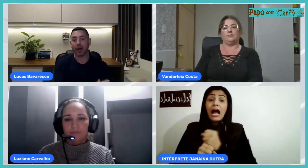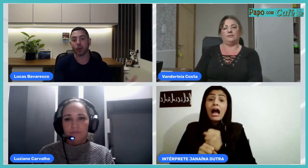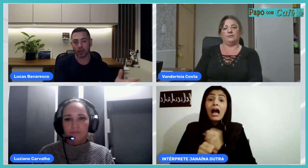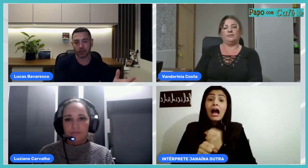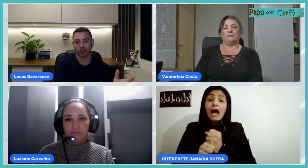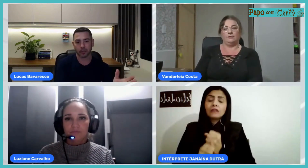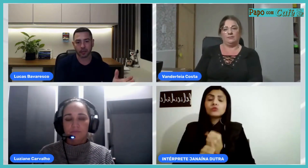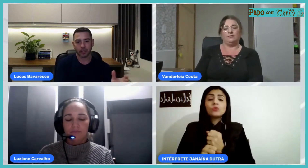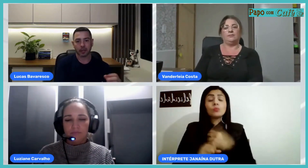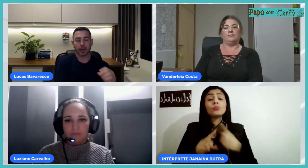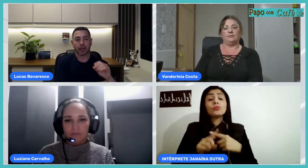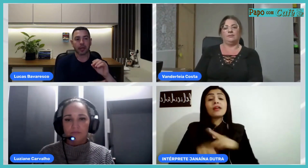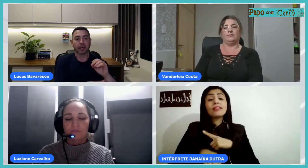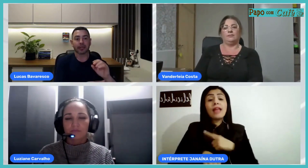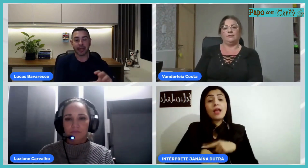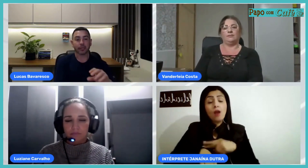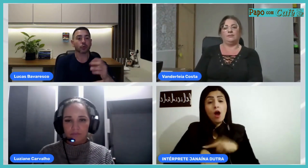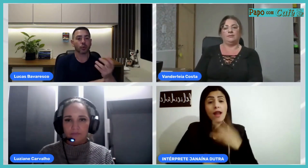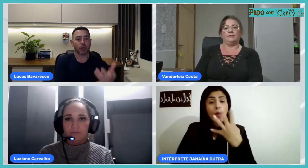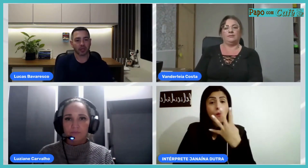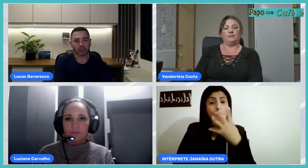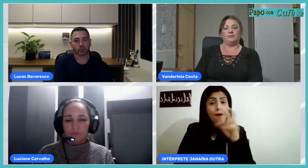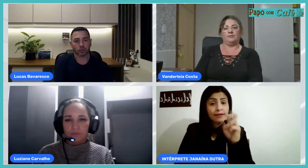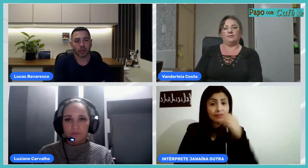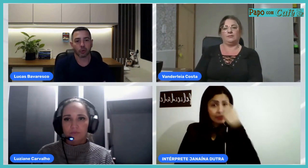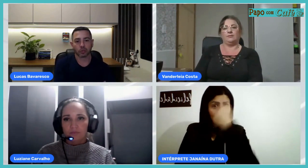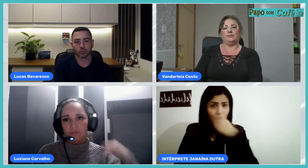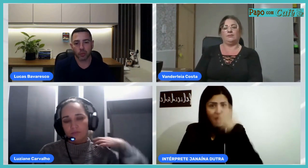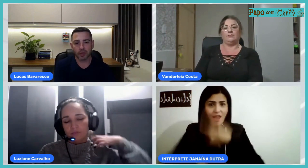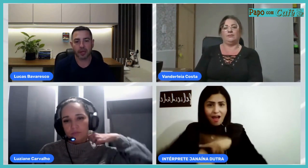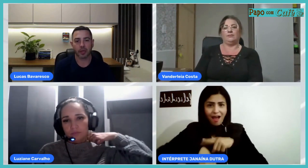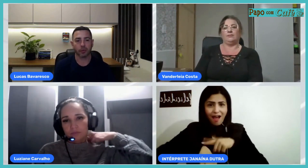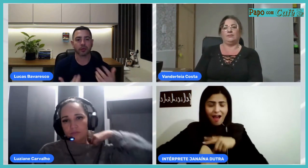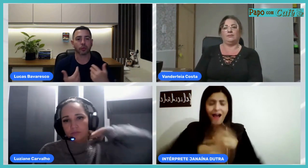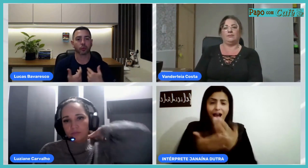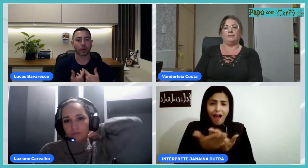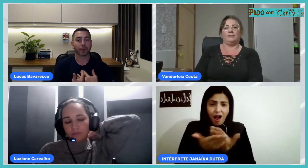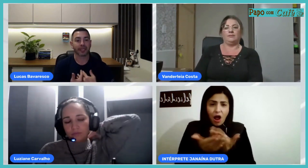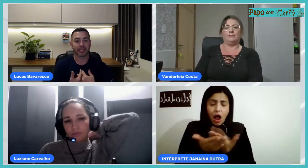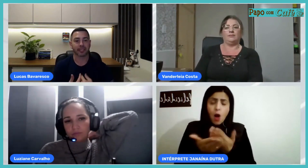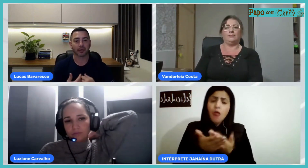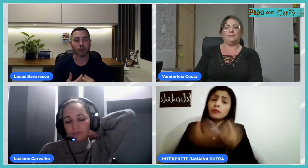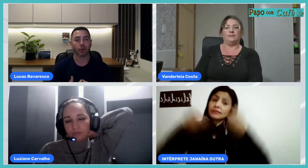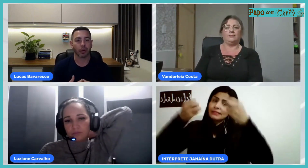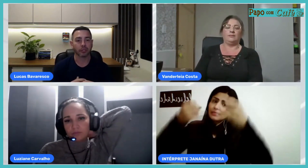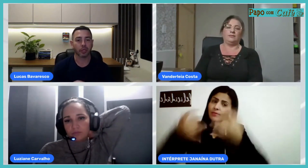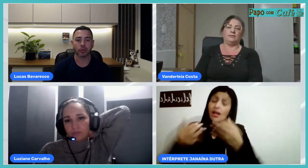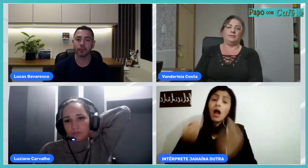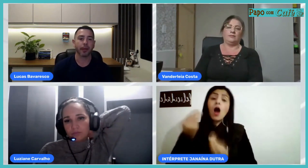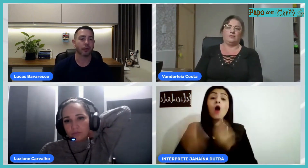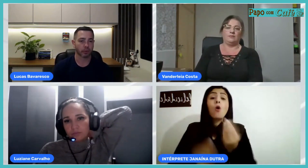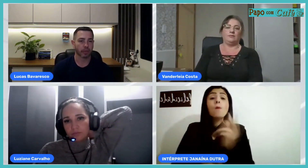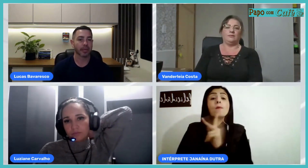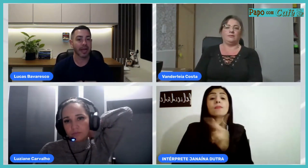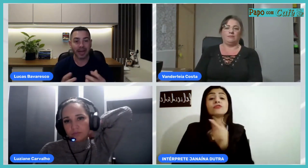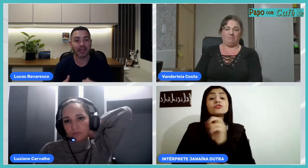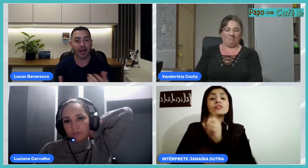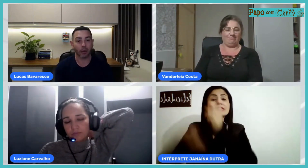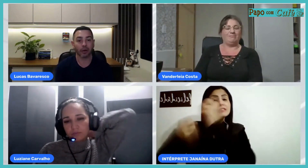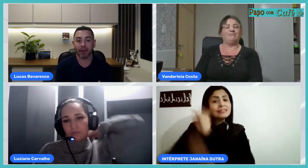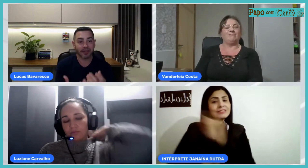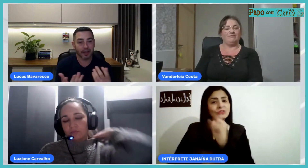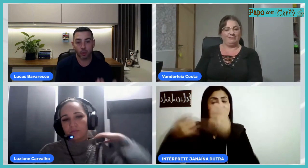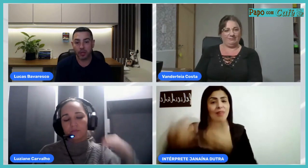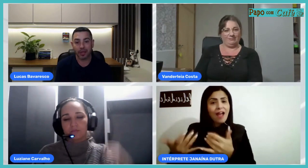45 horas aula. Dentro disso, eu costumo dizer que o instrutor precisa colocar o seu tempero. E